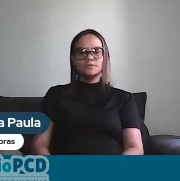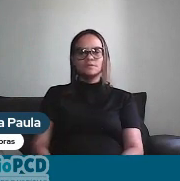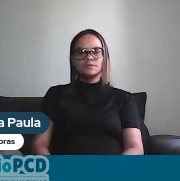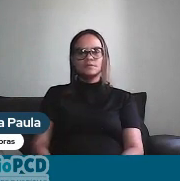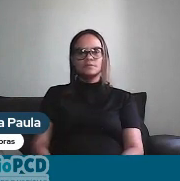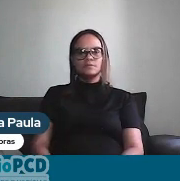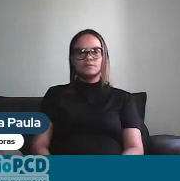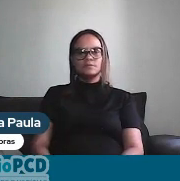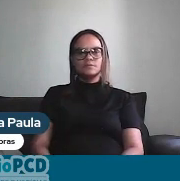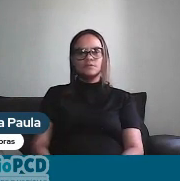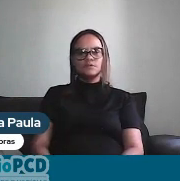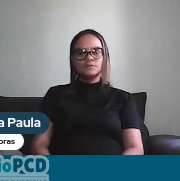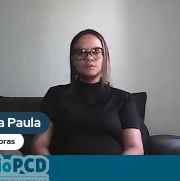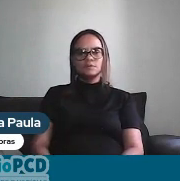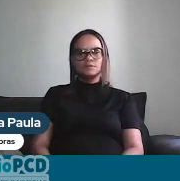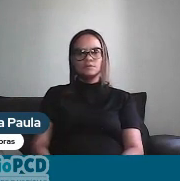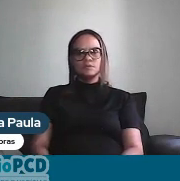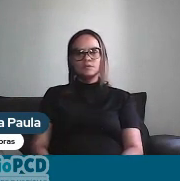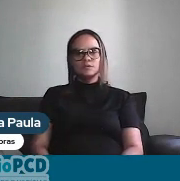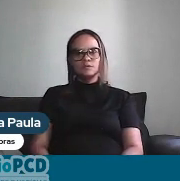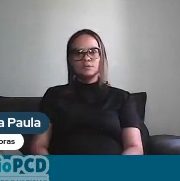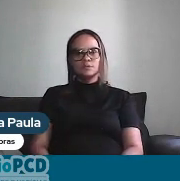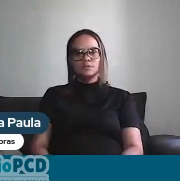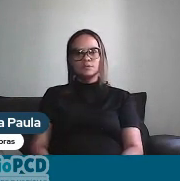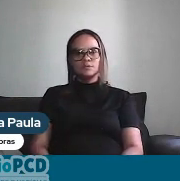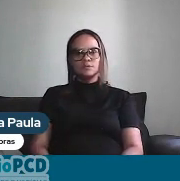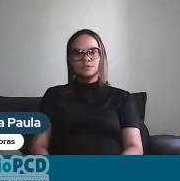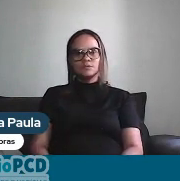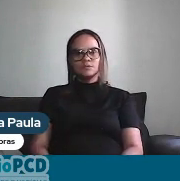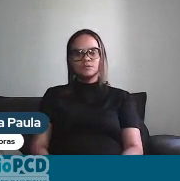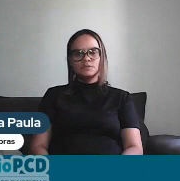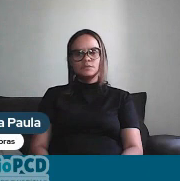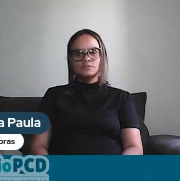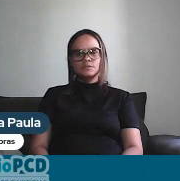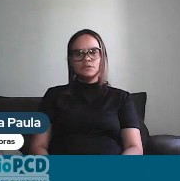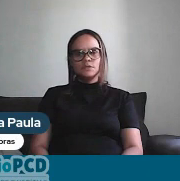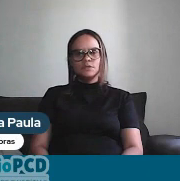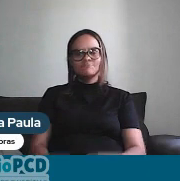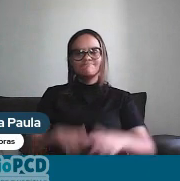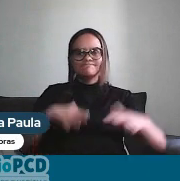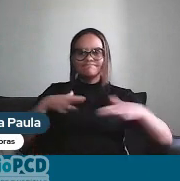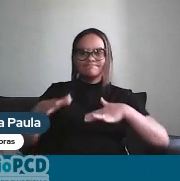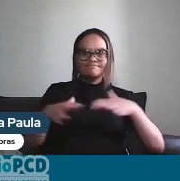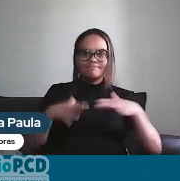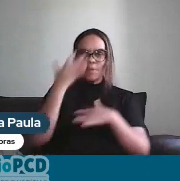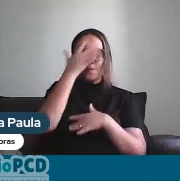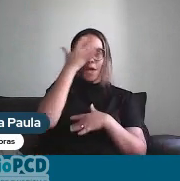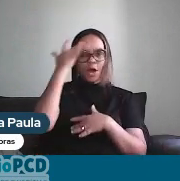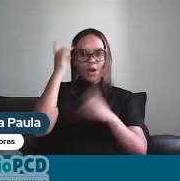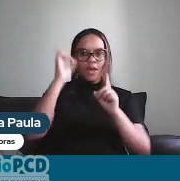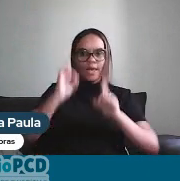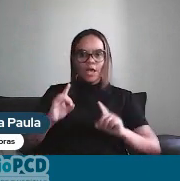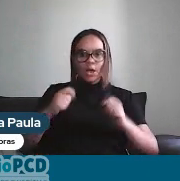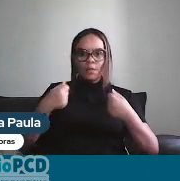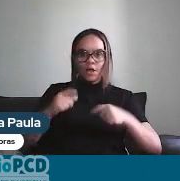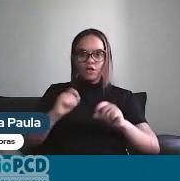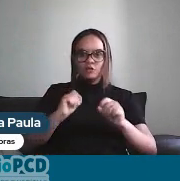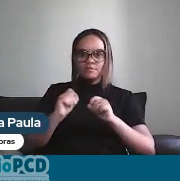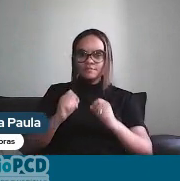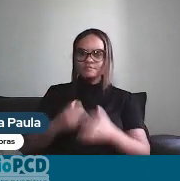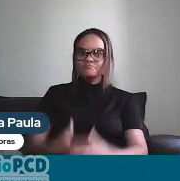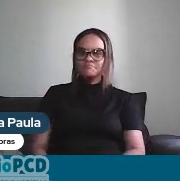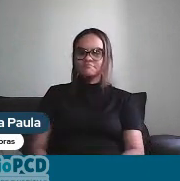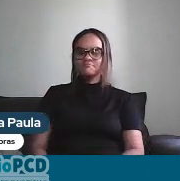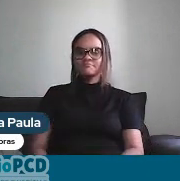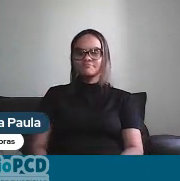respondi. Entenda? Entendi. Eu acho que o movimento das pessoas com deficiência precisa levar a sério